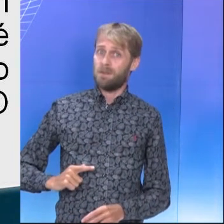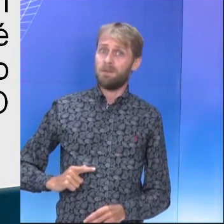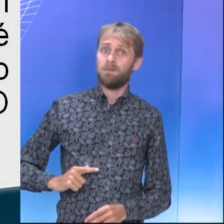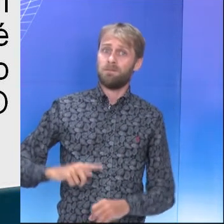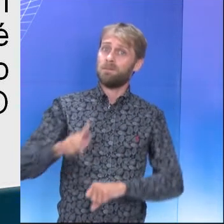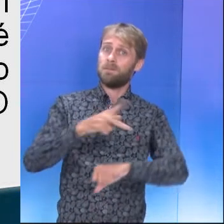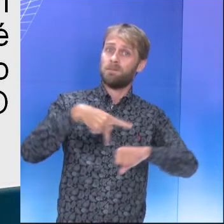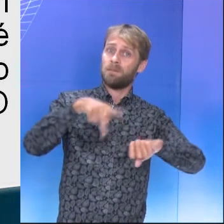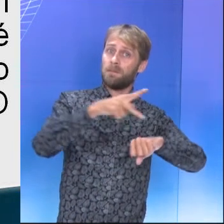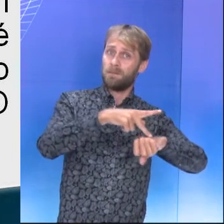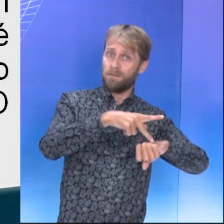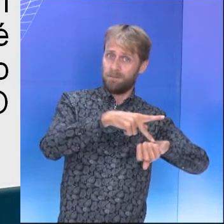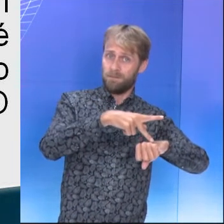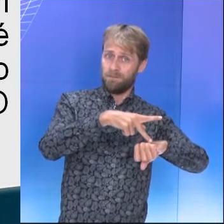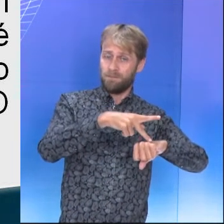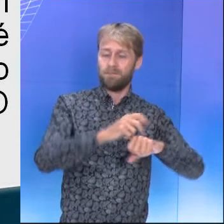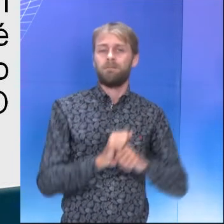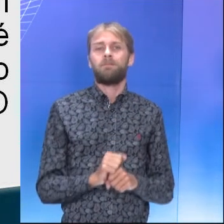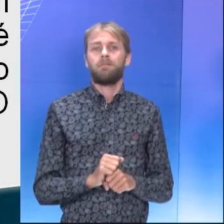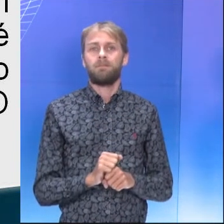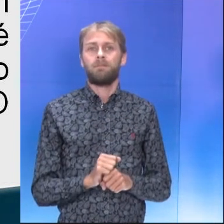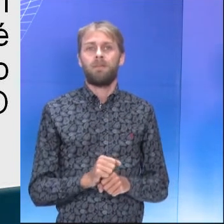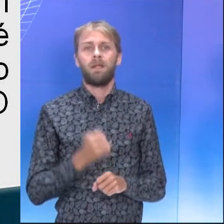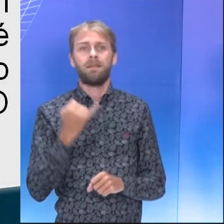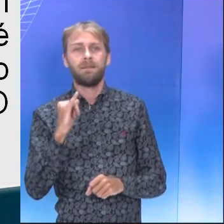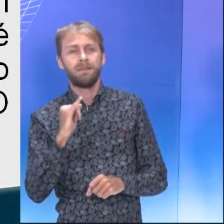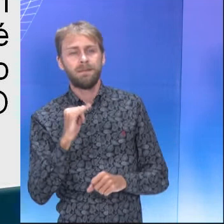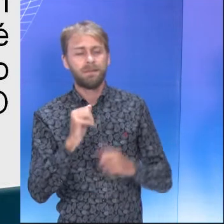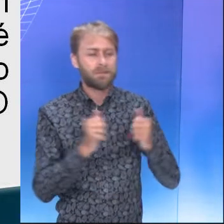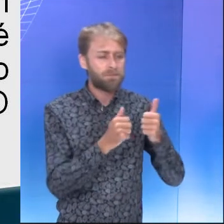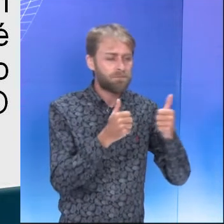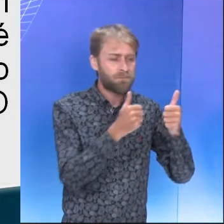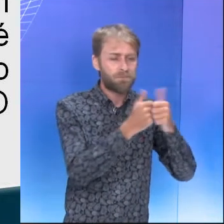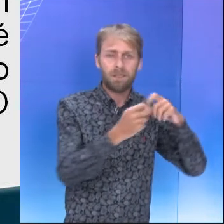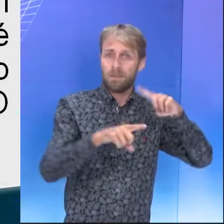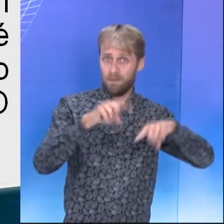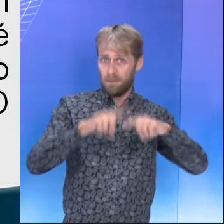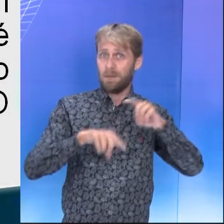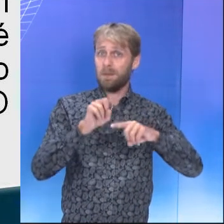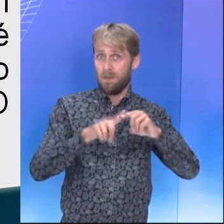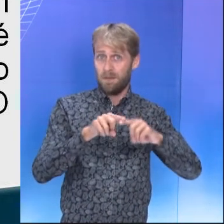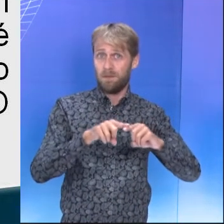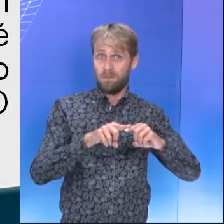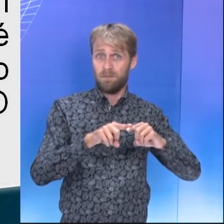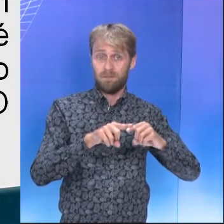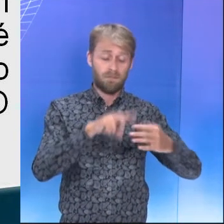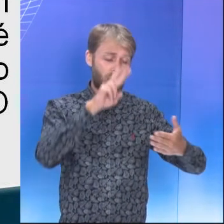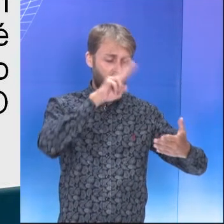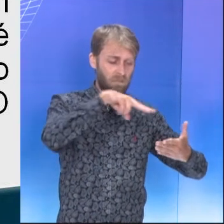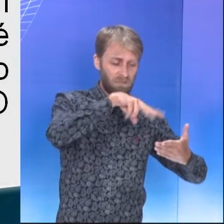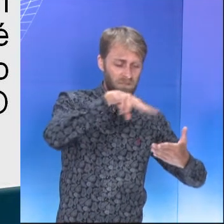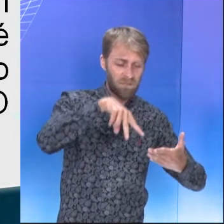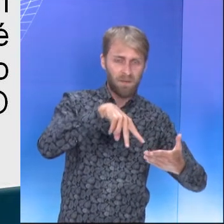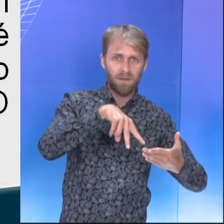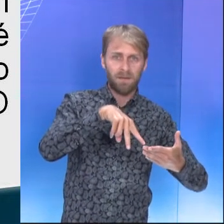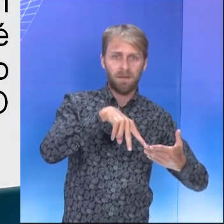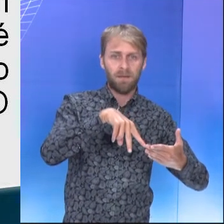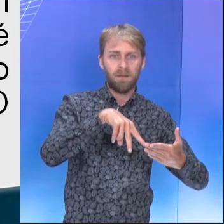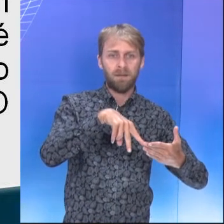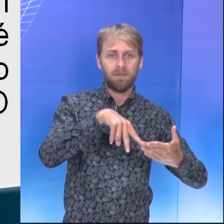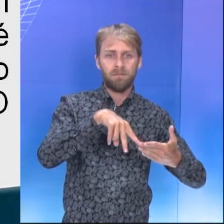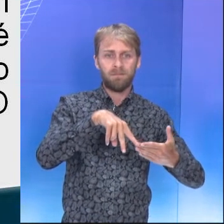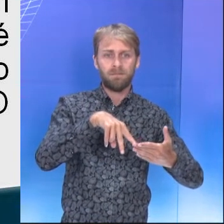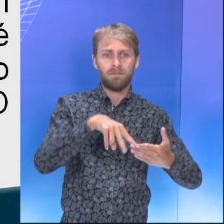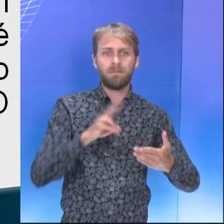nacionais. Também, se vocês estiverem acompanhando o material produzido, ele